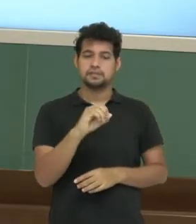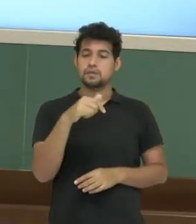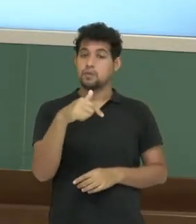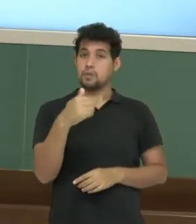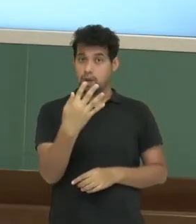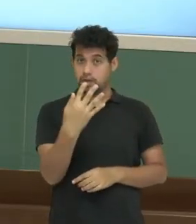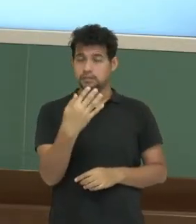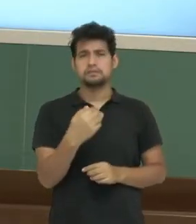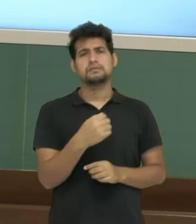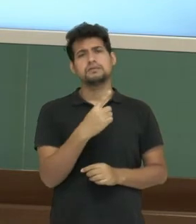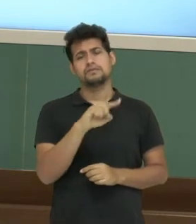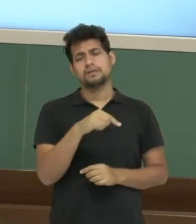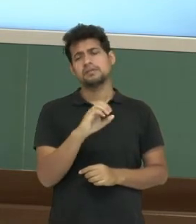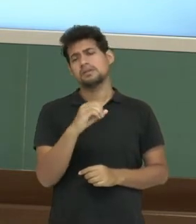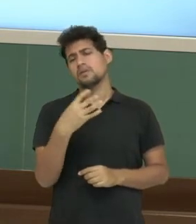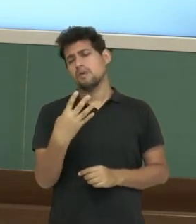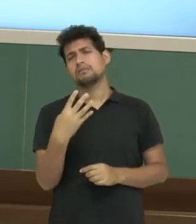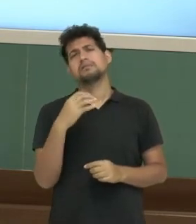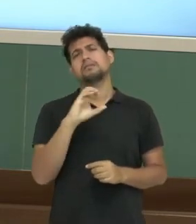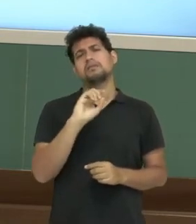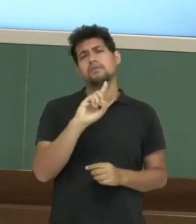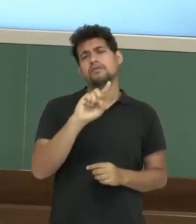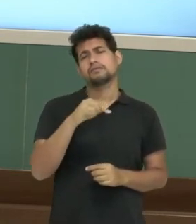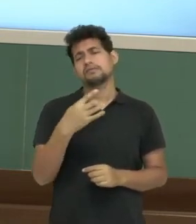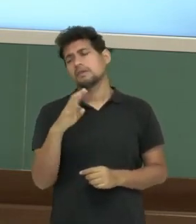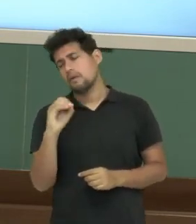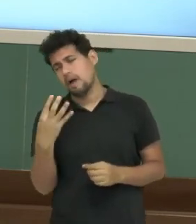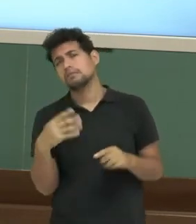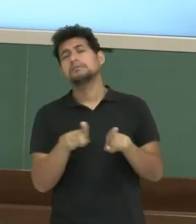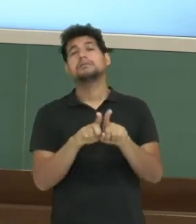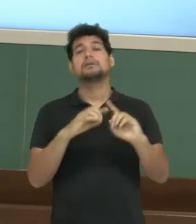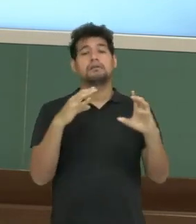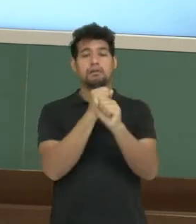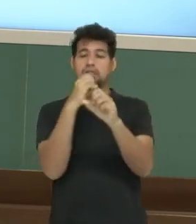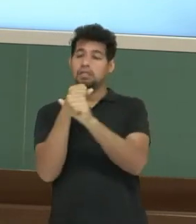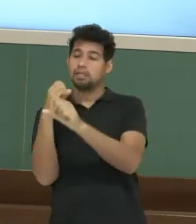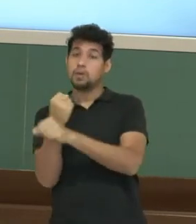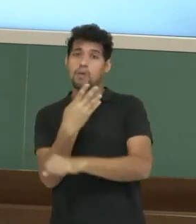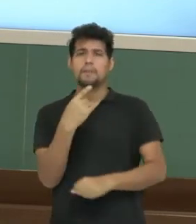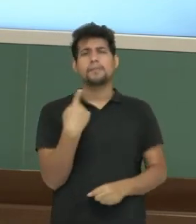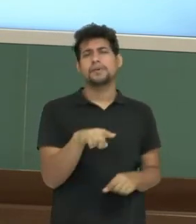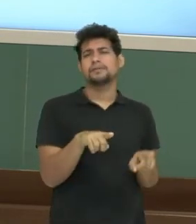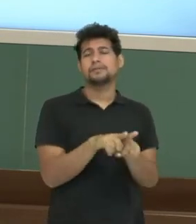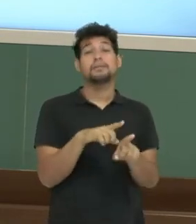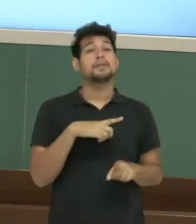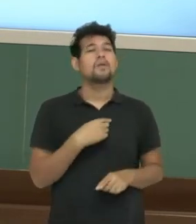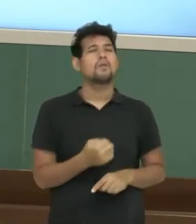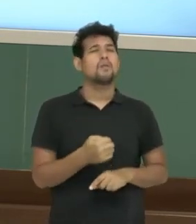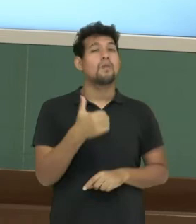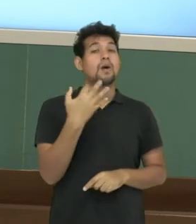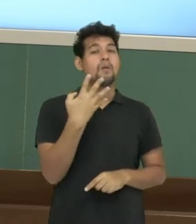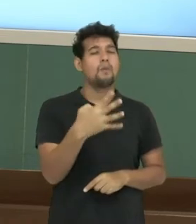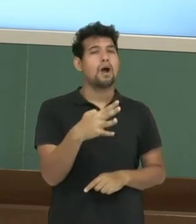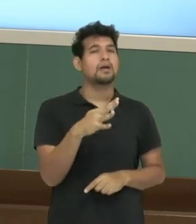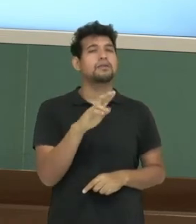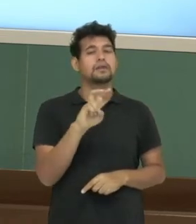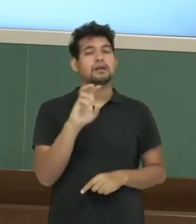vezes 1,04 vezes 1,04. Multiplica por 4.000, eu tenho um montante de quase